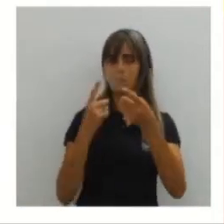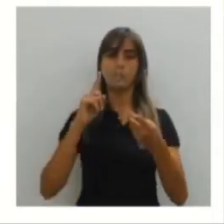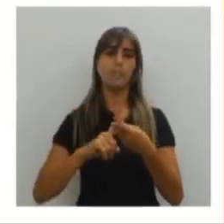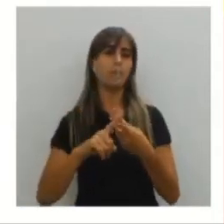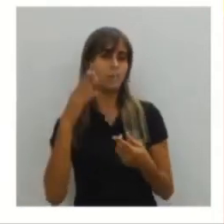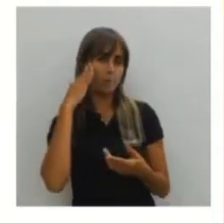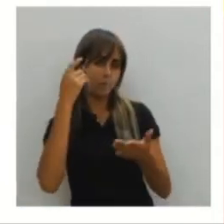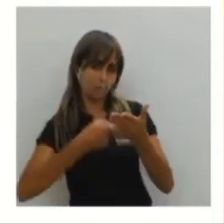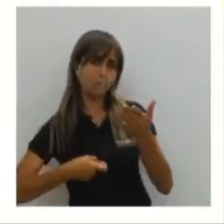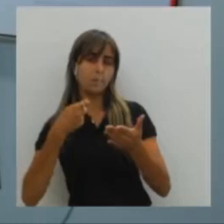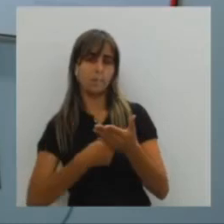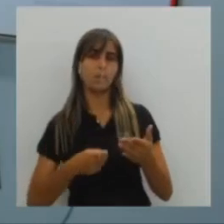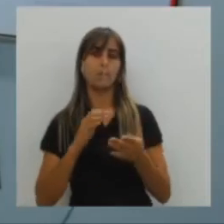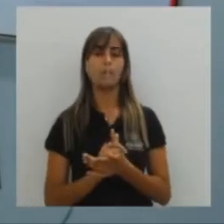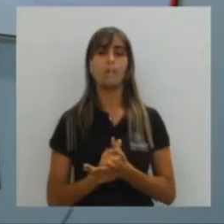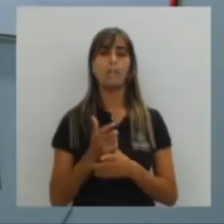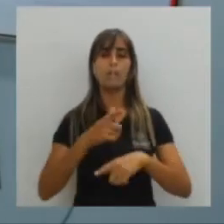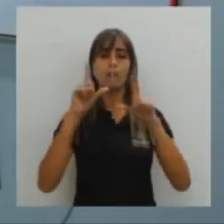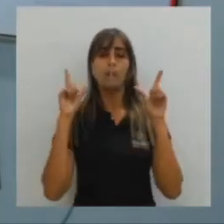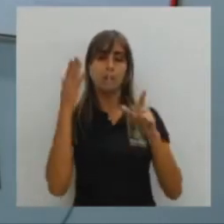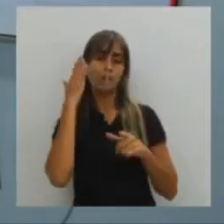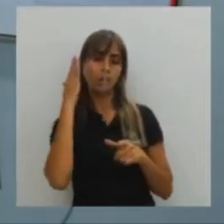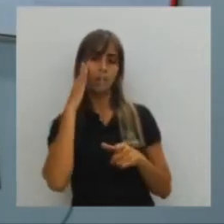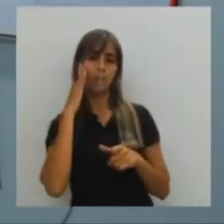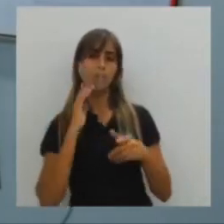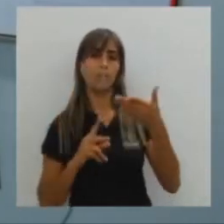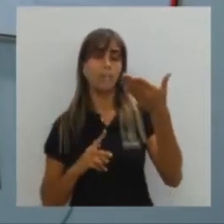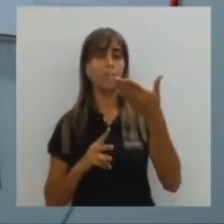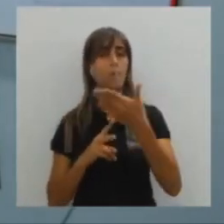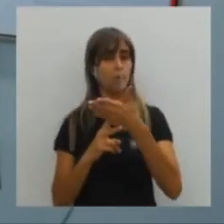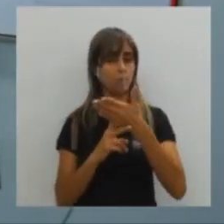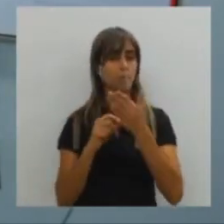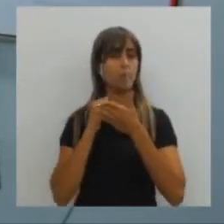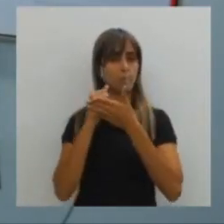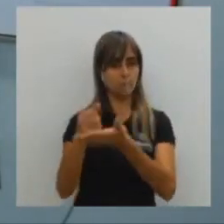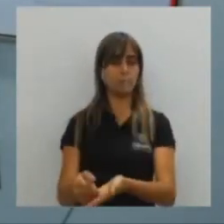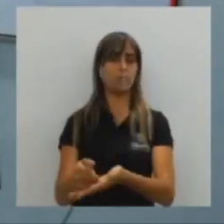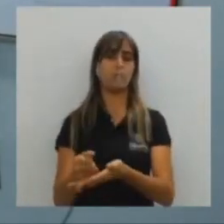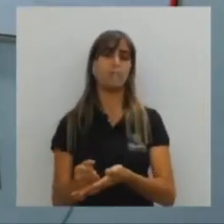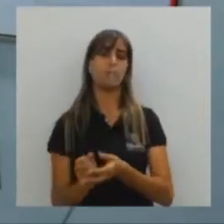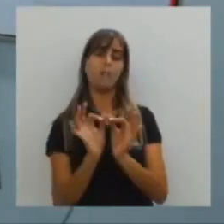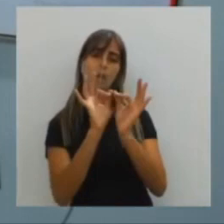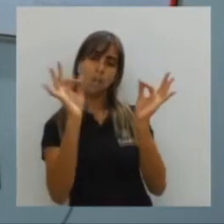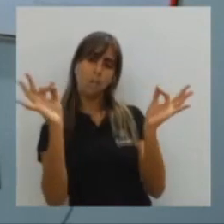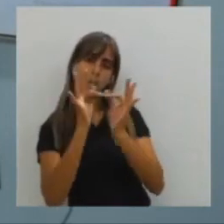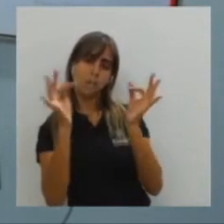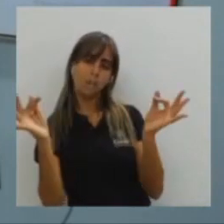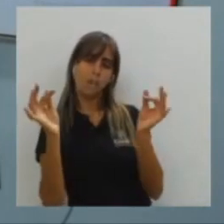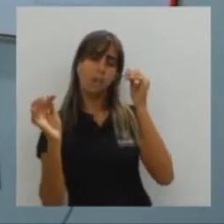tentar entender isso. Corta a tela para mim. A gente sabe que verbo auxiliar é aquele verbo que é utilizado nas construções